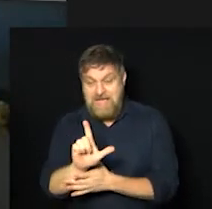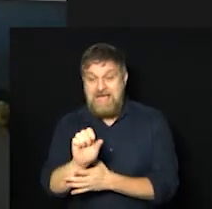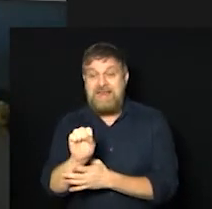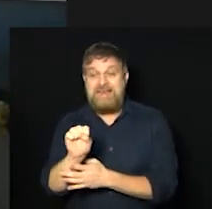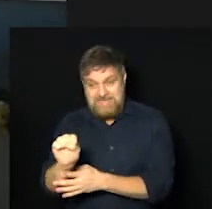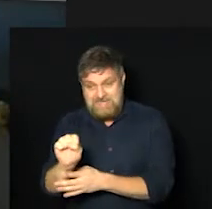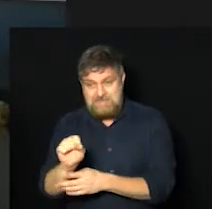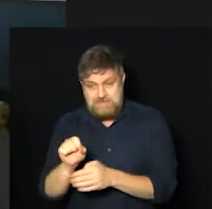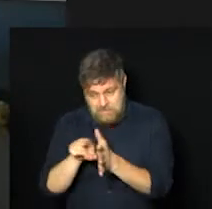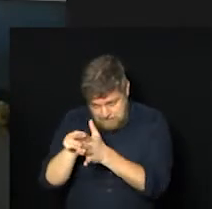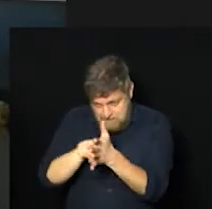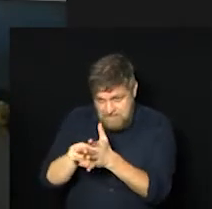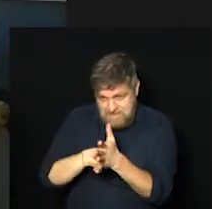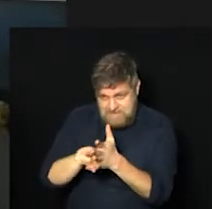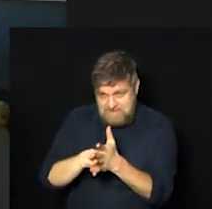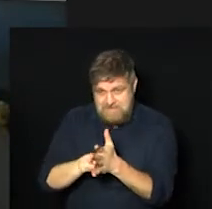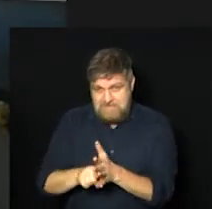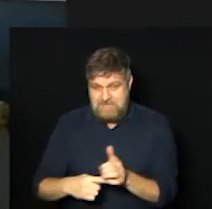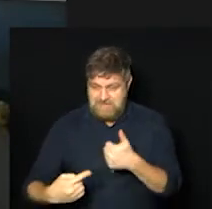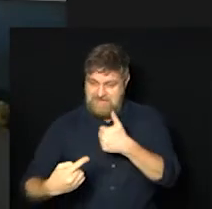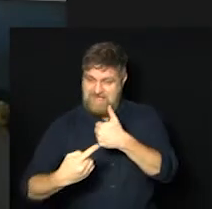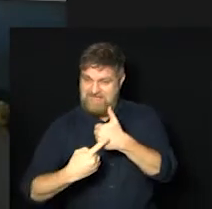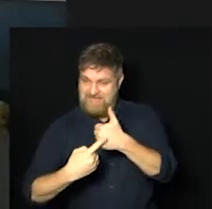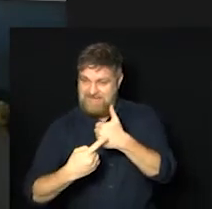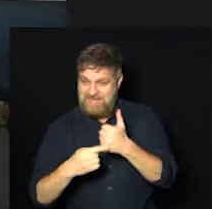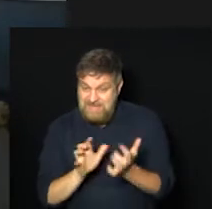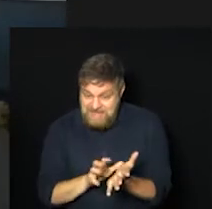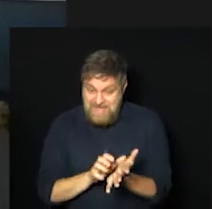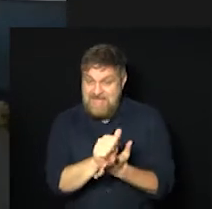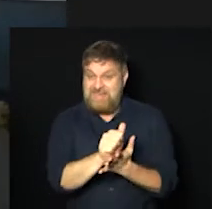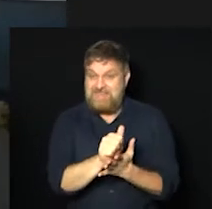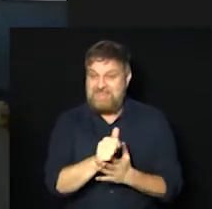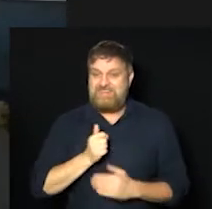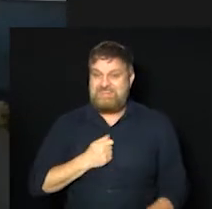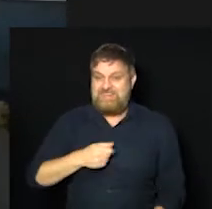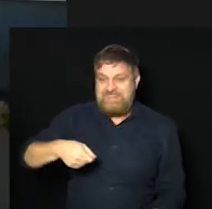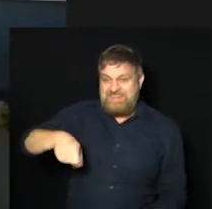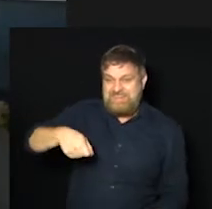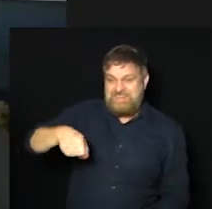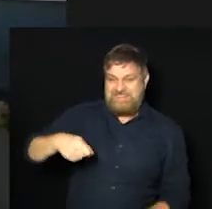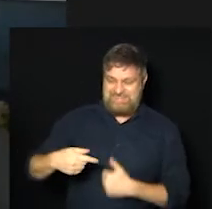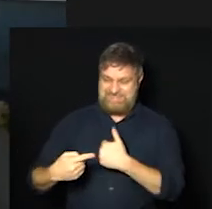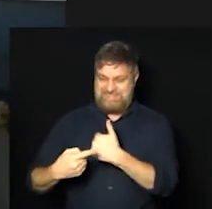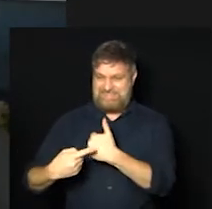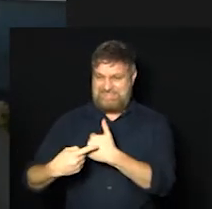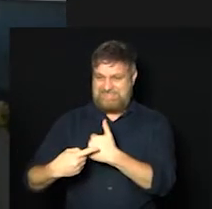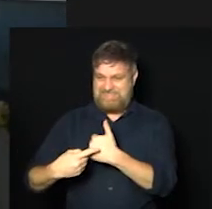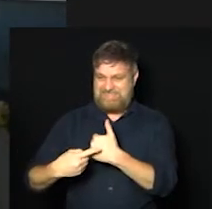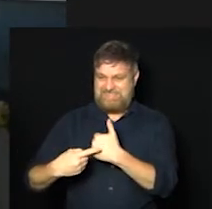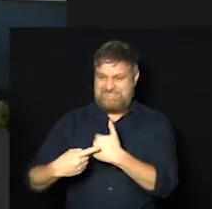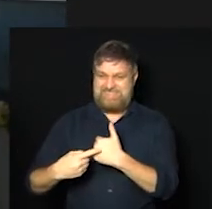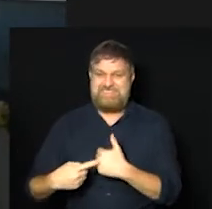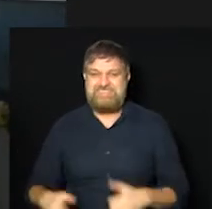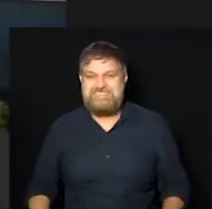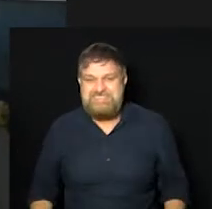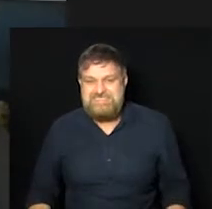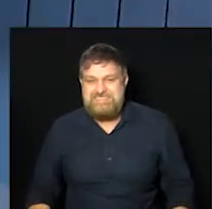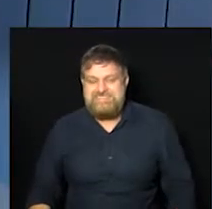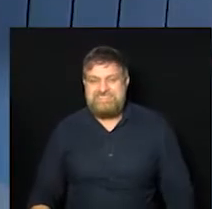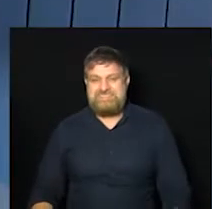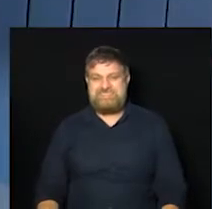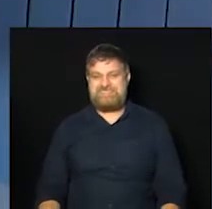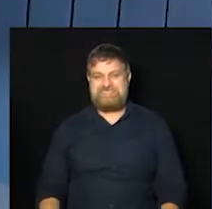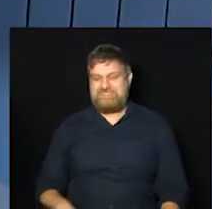lá. Curta, inscreva-se, ative o sininho, para não perder o costume. Exatamente,